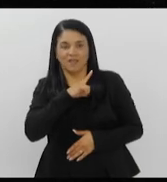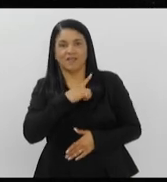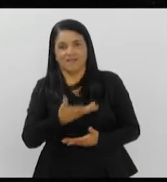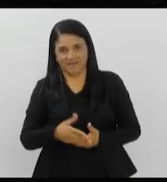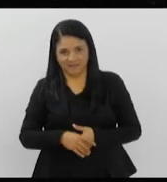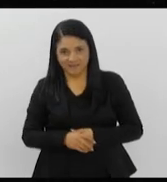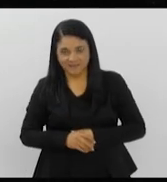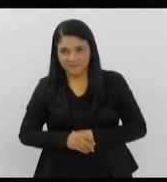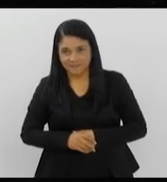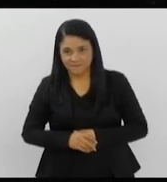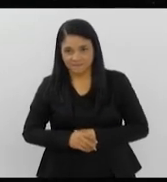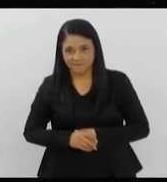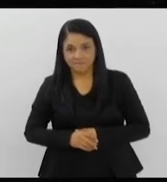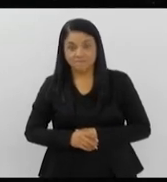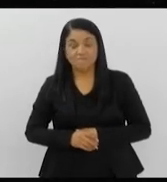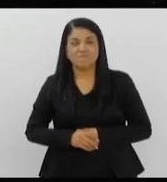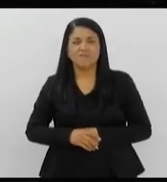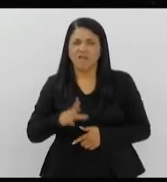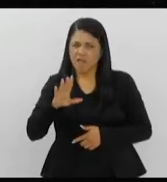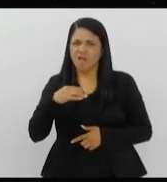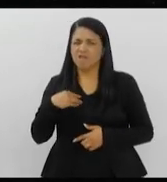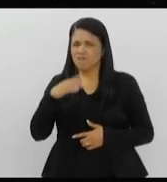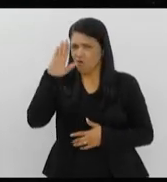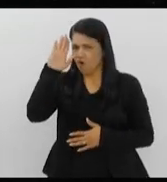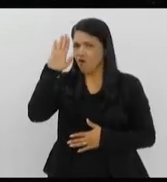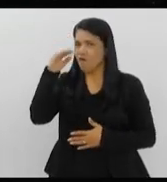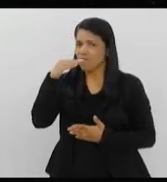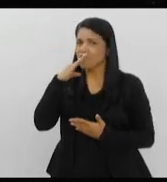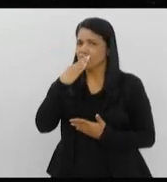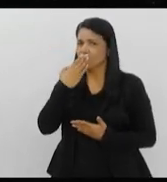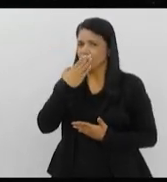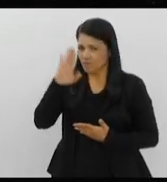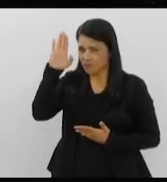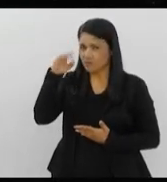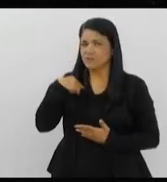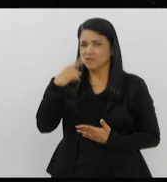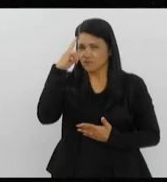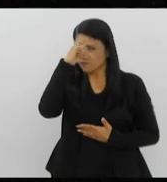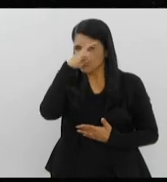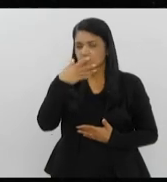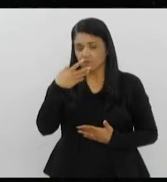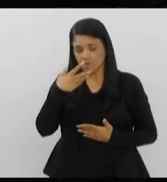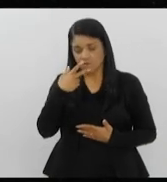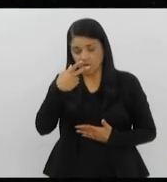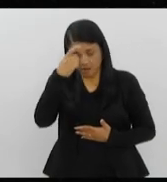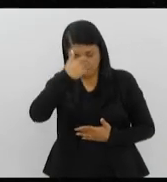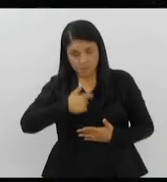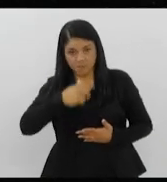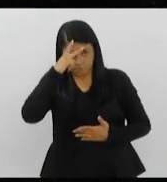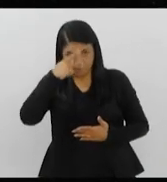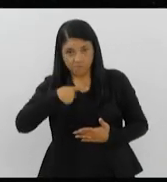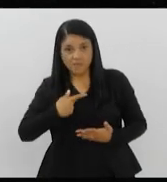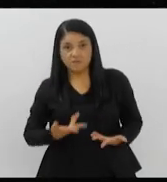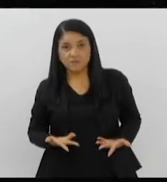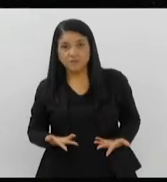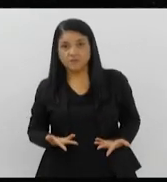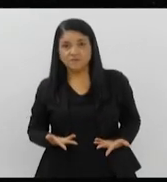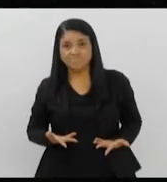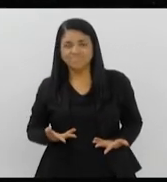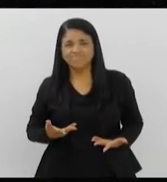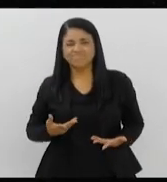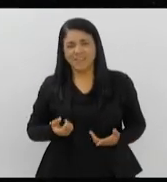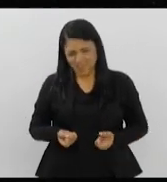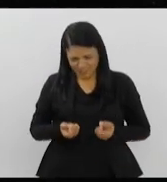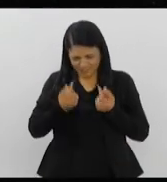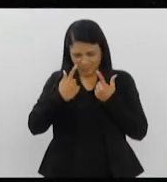e confesso que é meio difícil é meio complicado falar de mim eu não é um pouco estranho